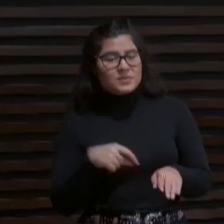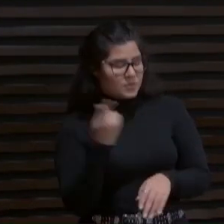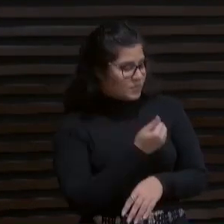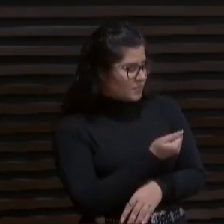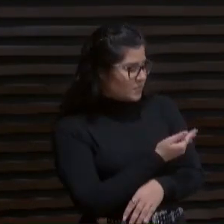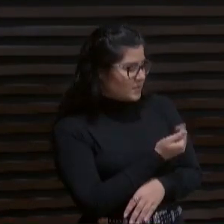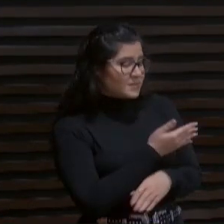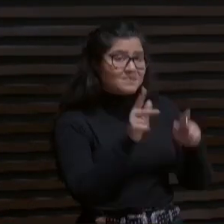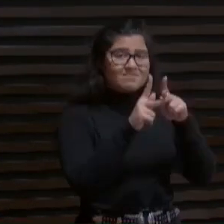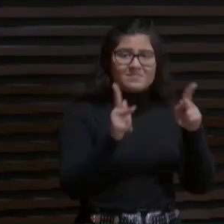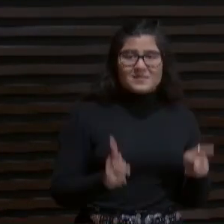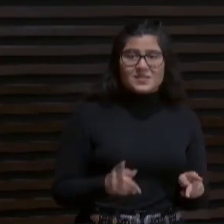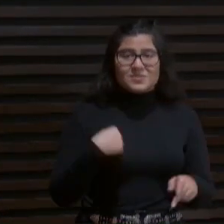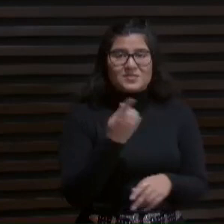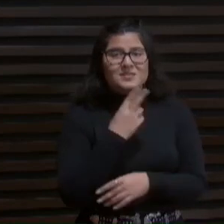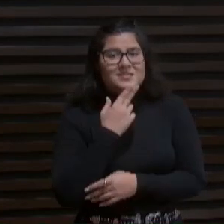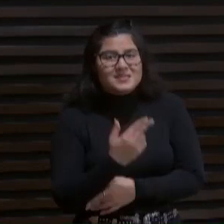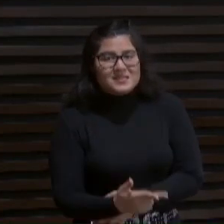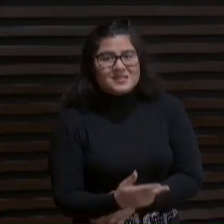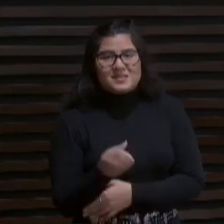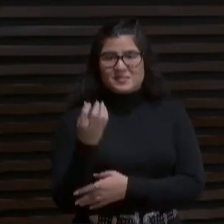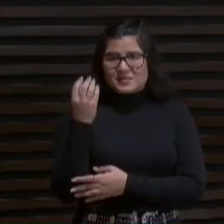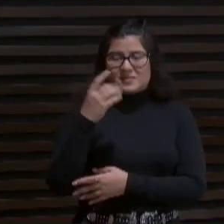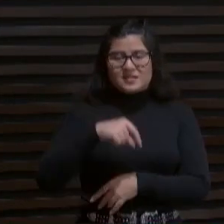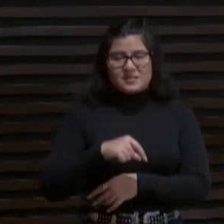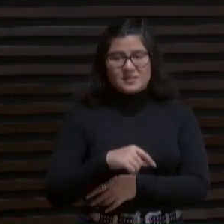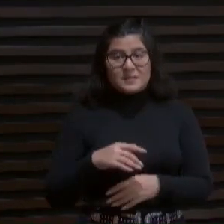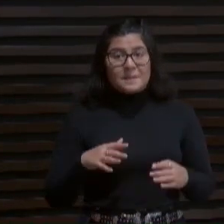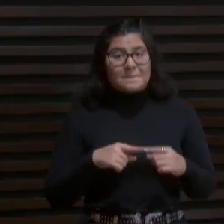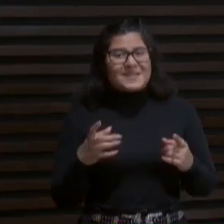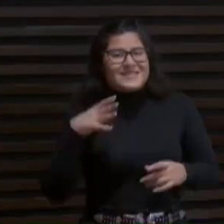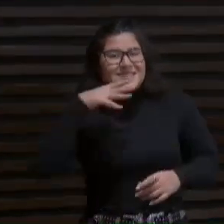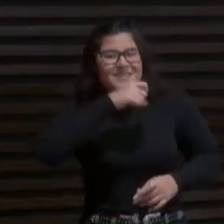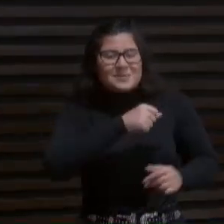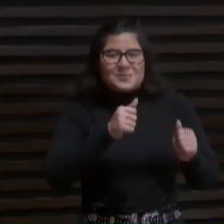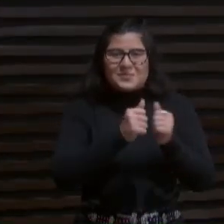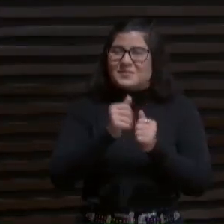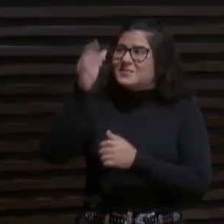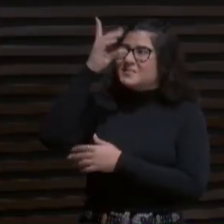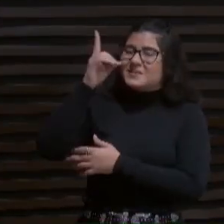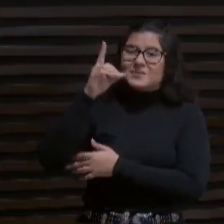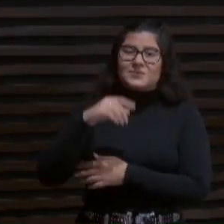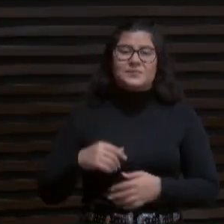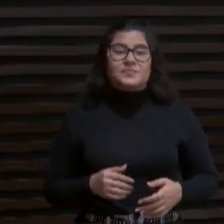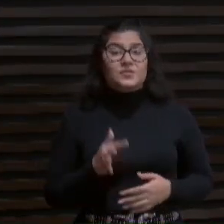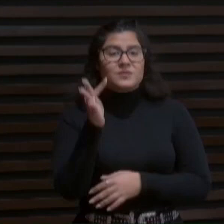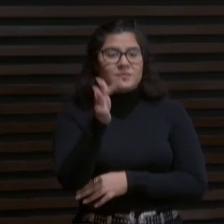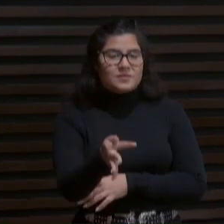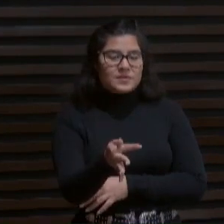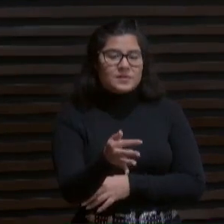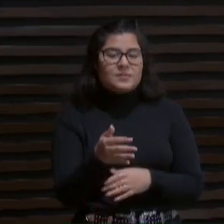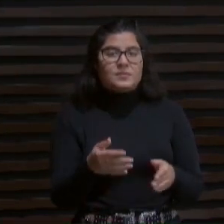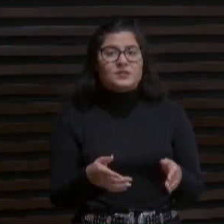também estrangeiros e peregrinos aqui, e de que em breve nós estaremos com Ele. Eu quero encerrar lendo mais uma vez